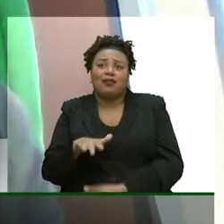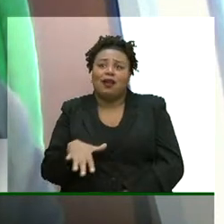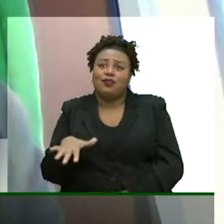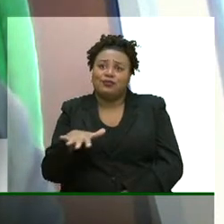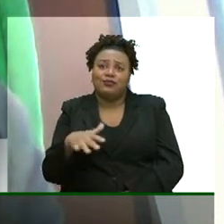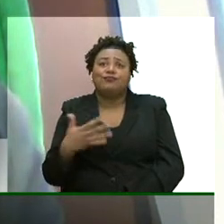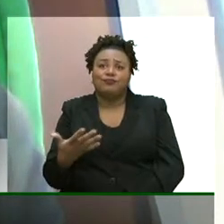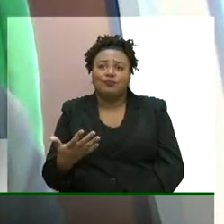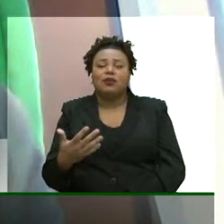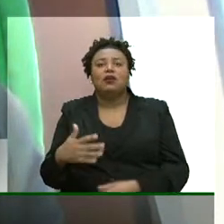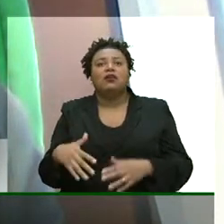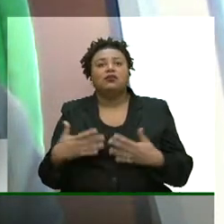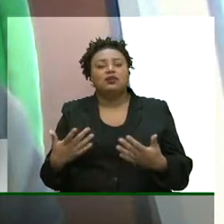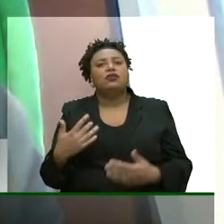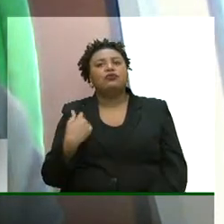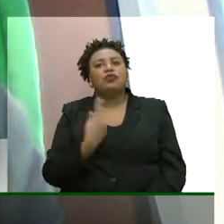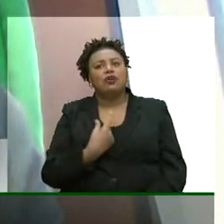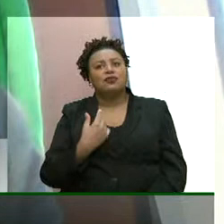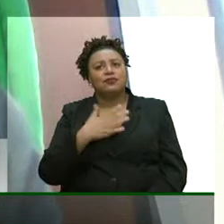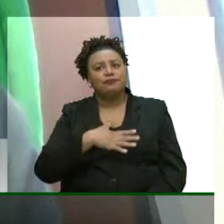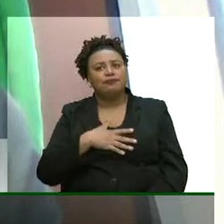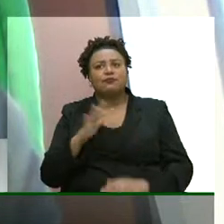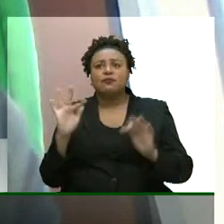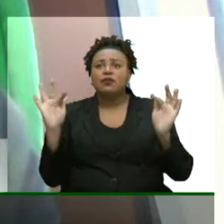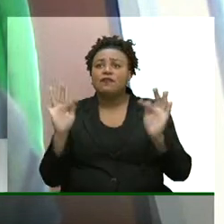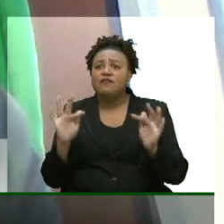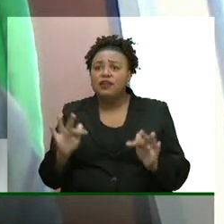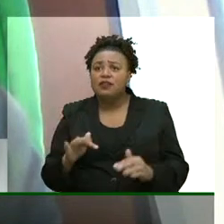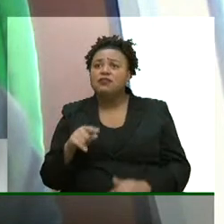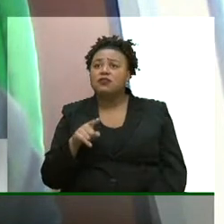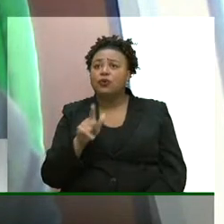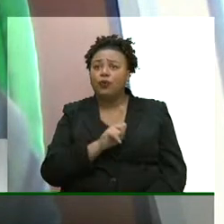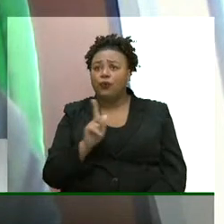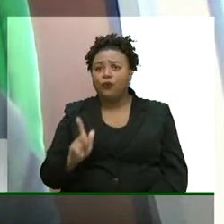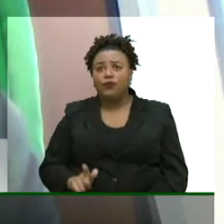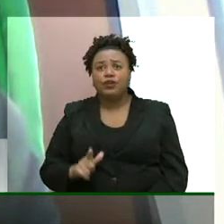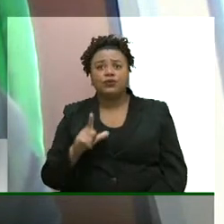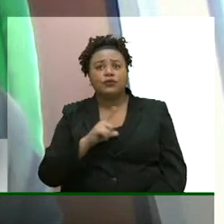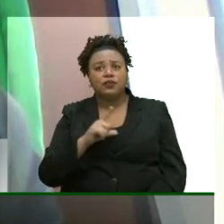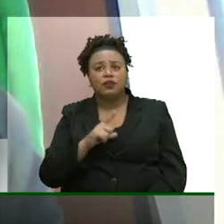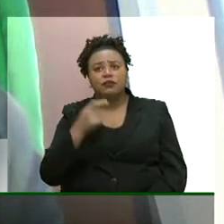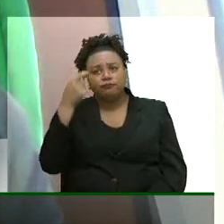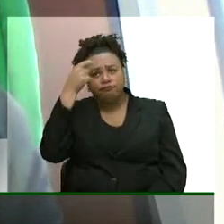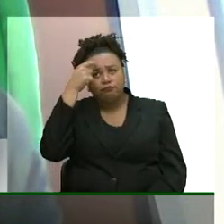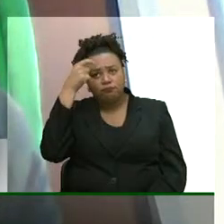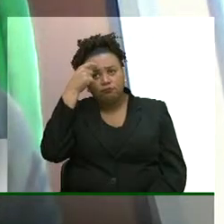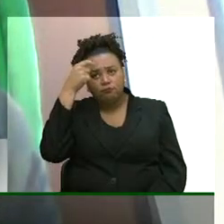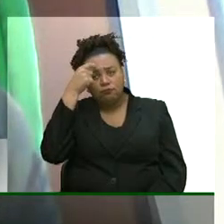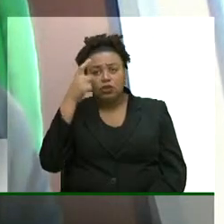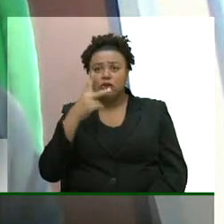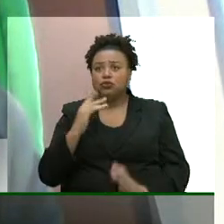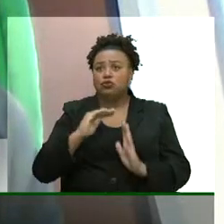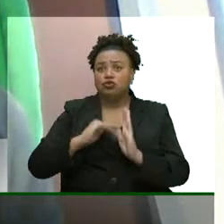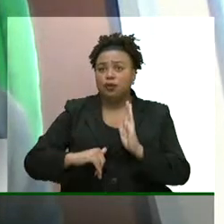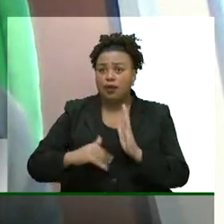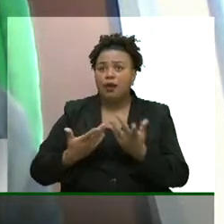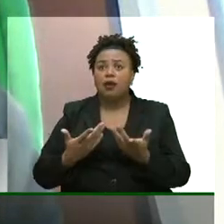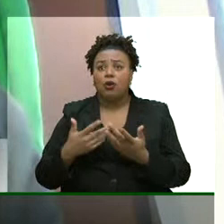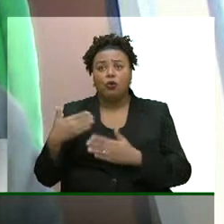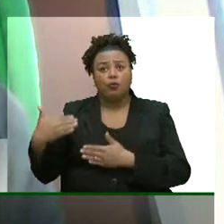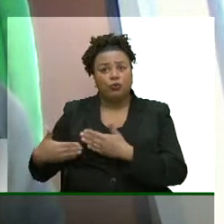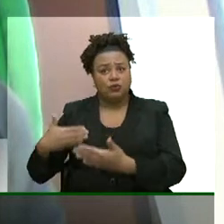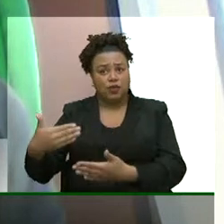Então, ficamos satisfeitos que o governo tenha tido esse ato de bom senso de retirar de tramitação